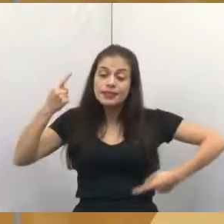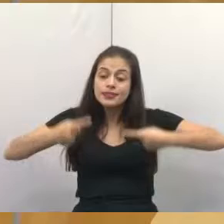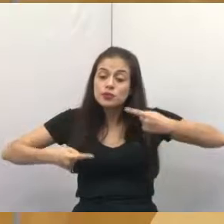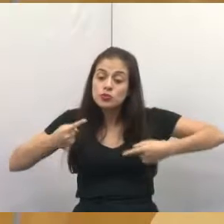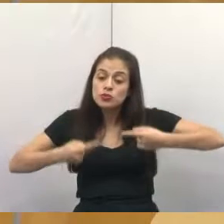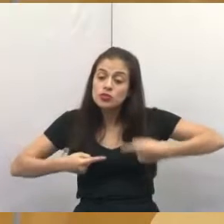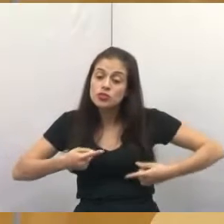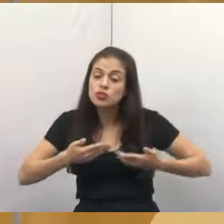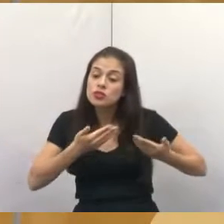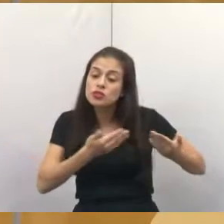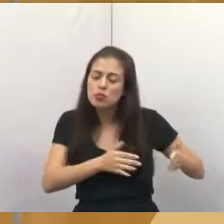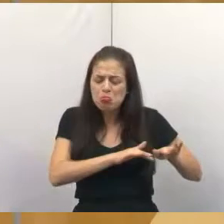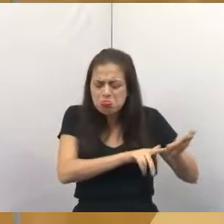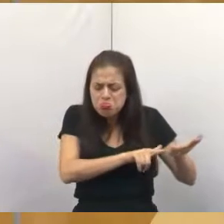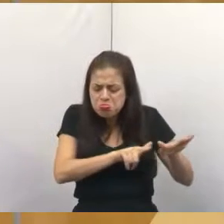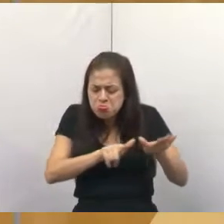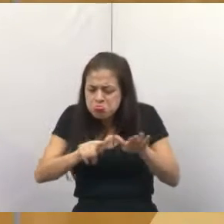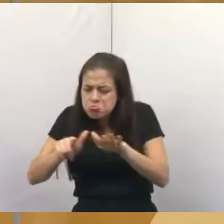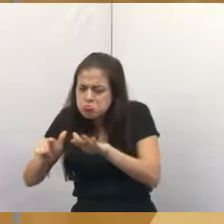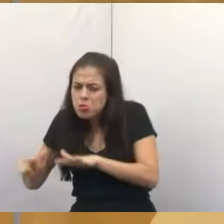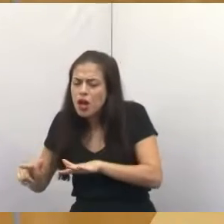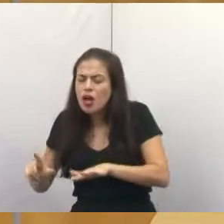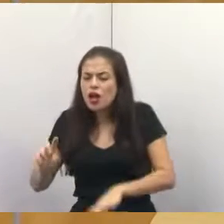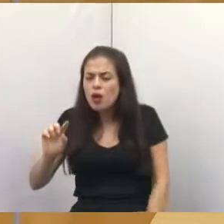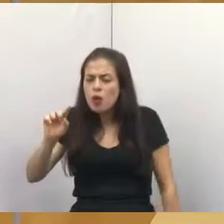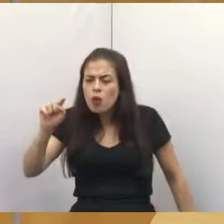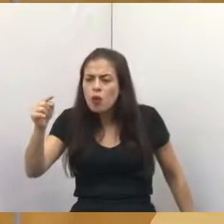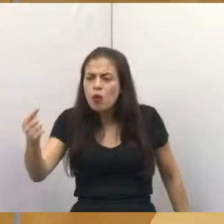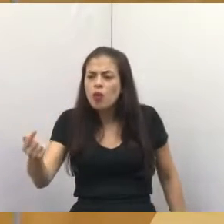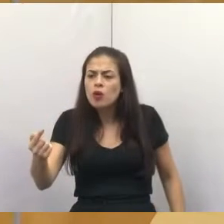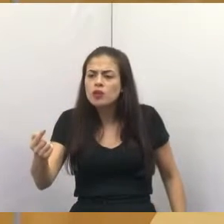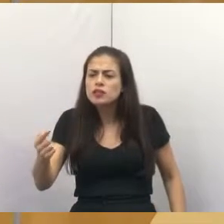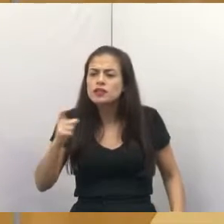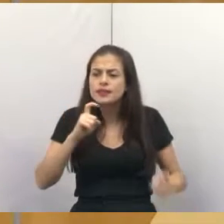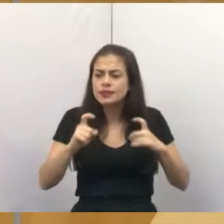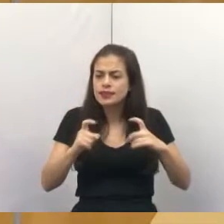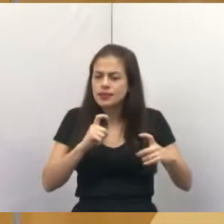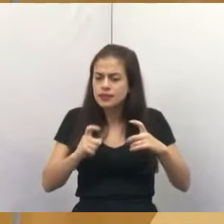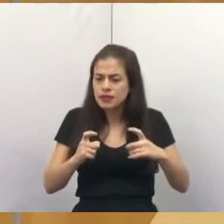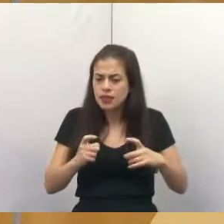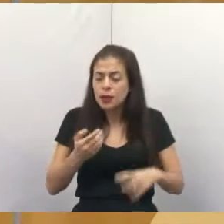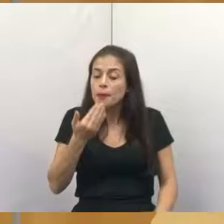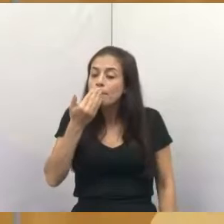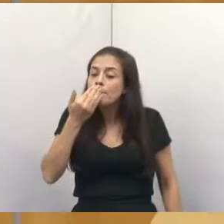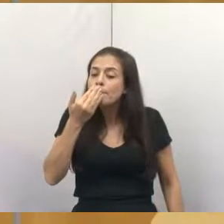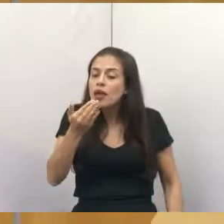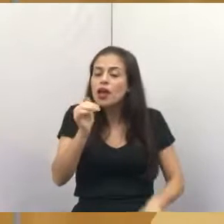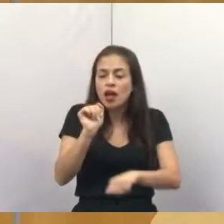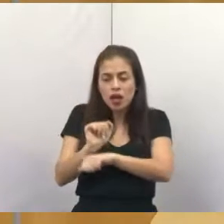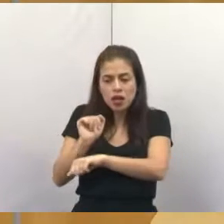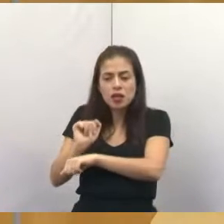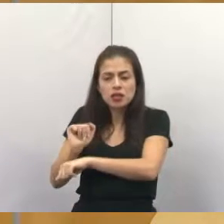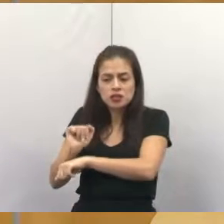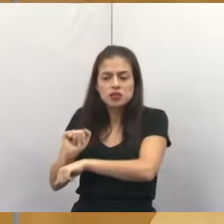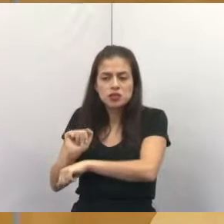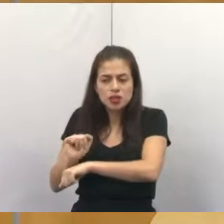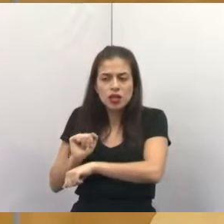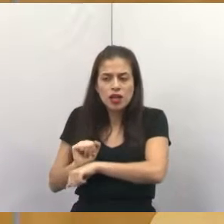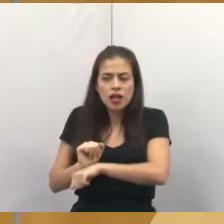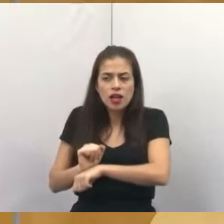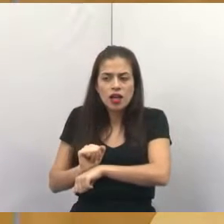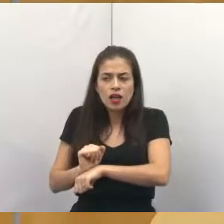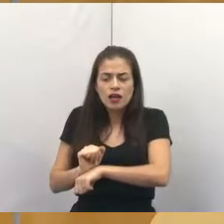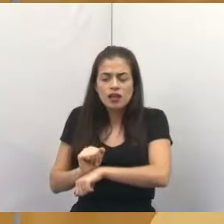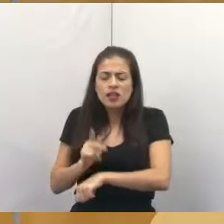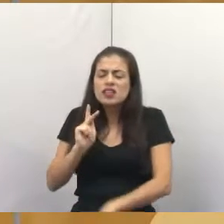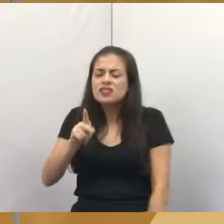no decorrer dessa semana, talvez numa outra sessão. Fiz a proposta para adiar, já que sempre o argumento é falta tempo. Não,